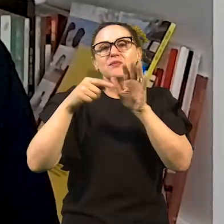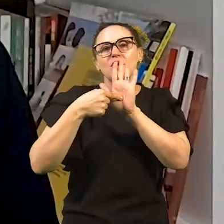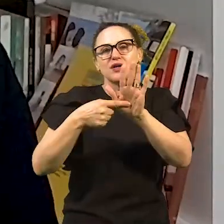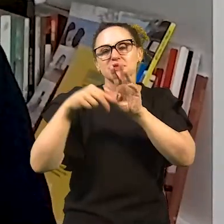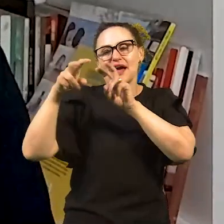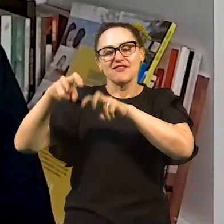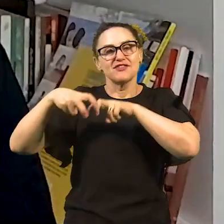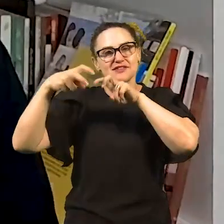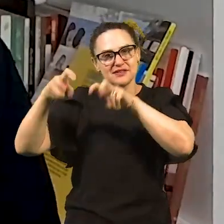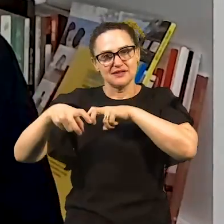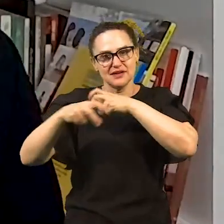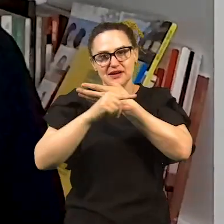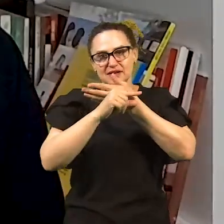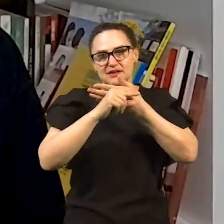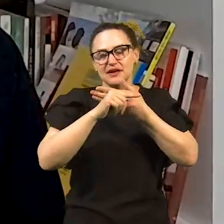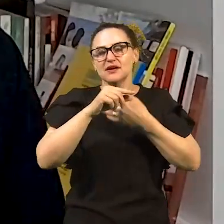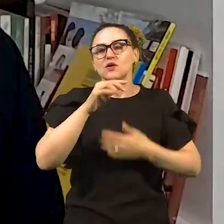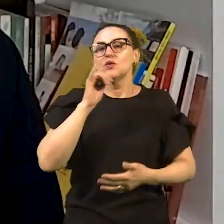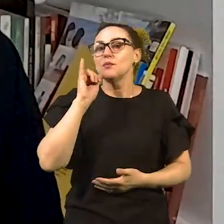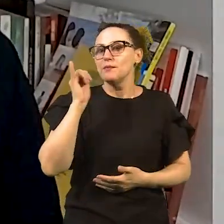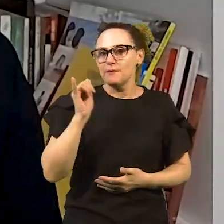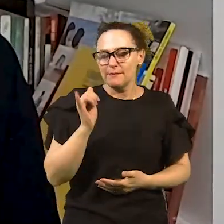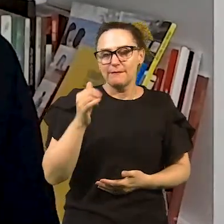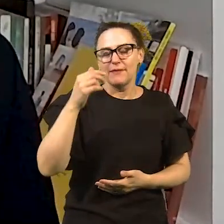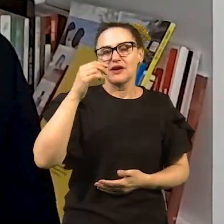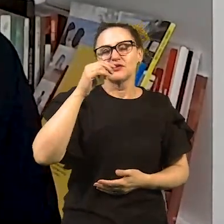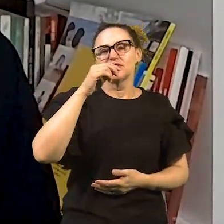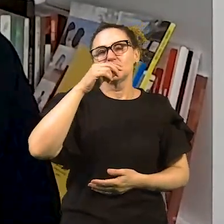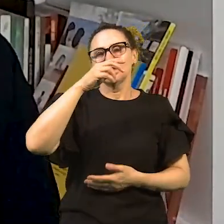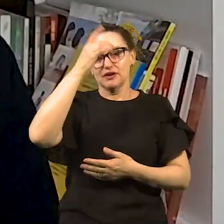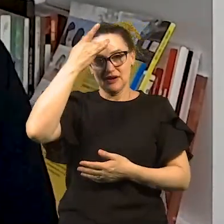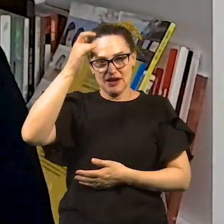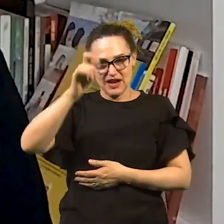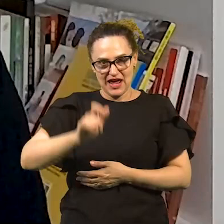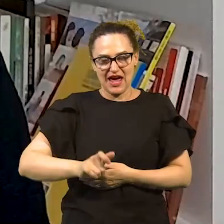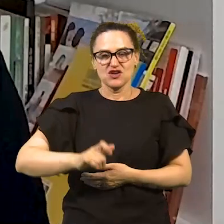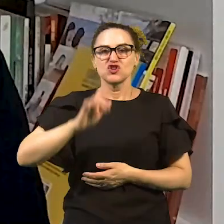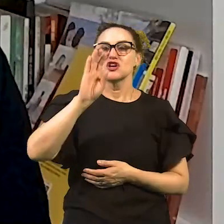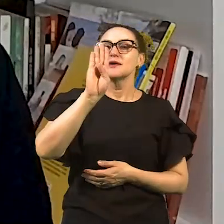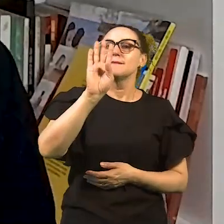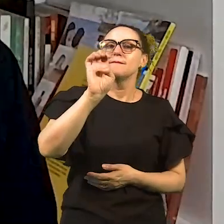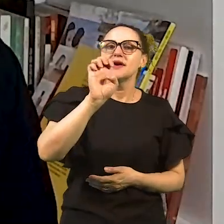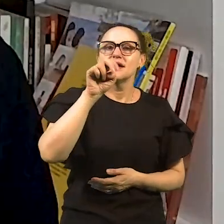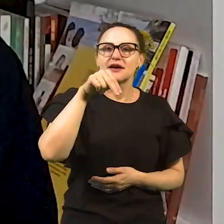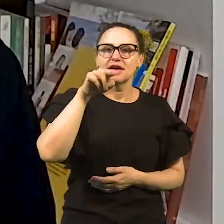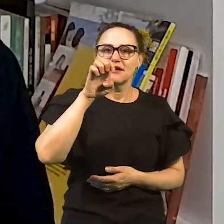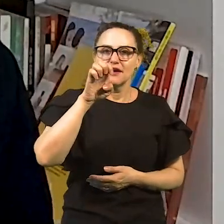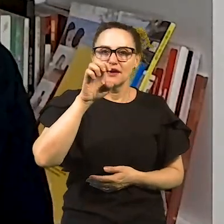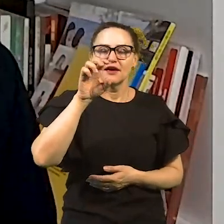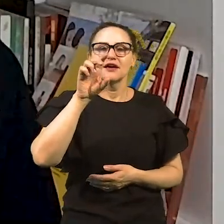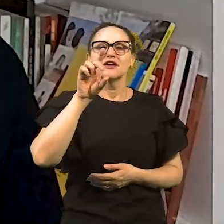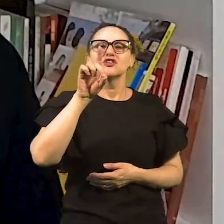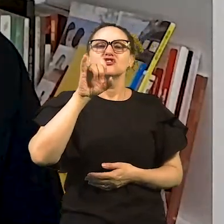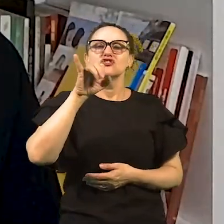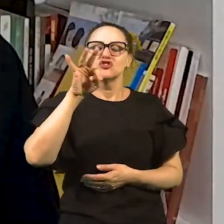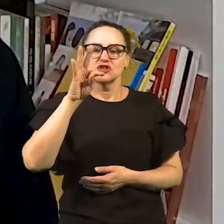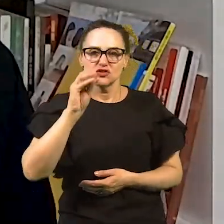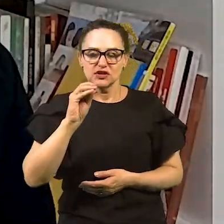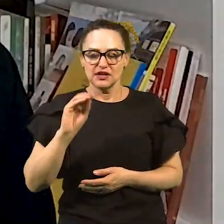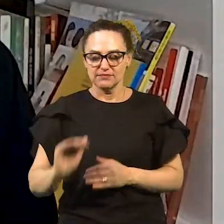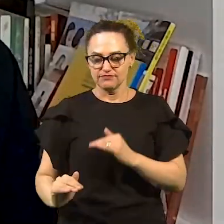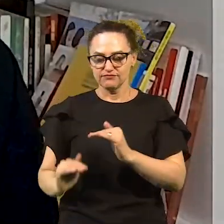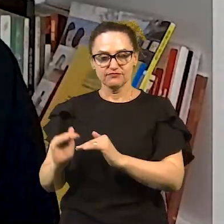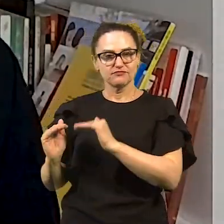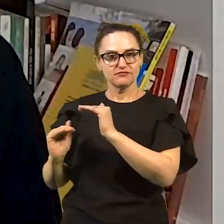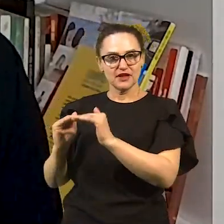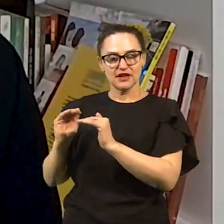o Benedito, o Dito, que cresce, né? Ele ficou órfão, então ele cresce junto com a filha, brincando com a